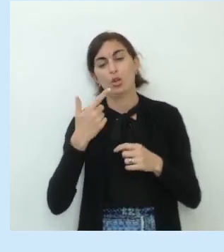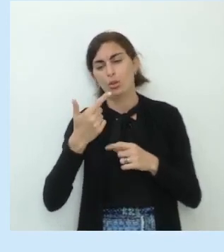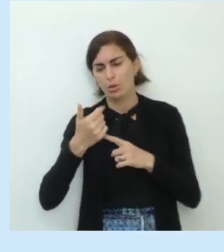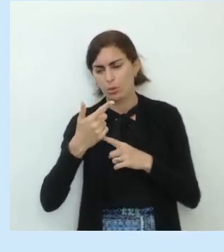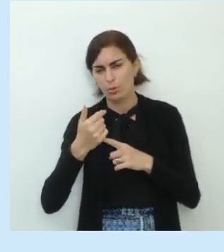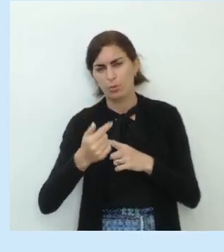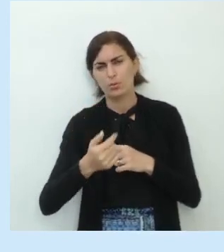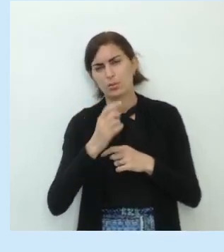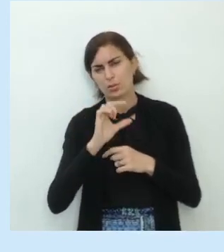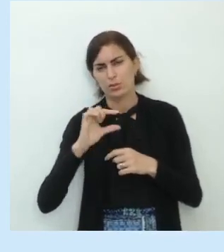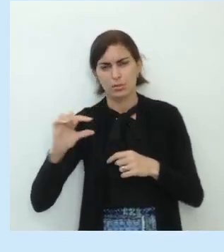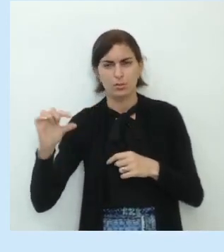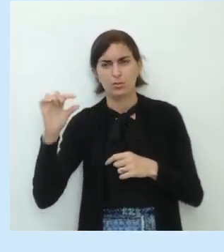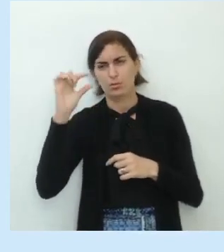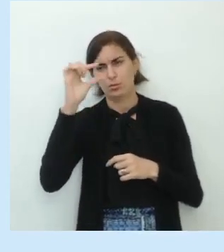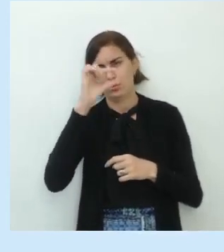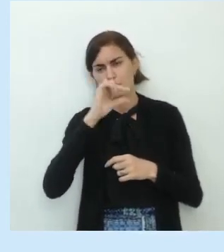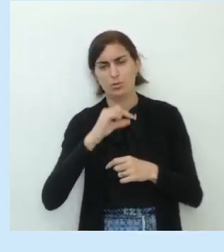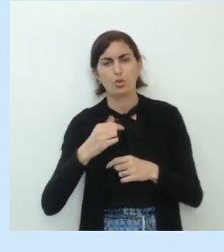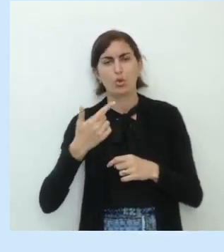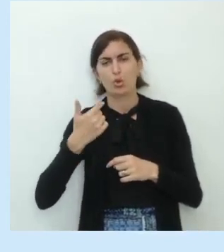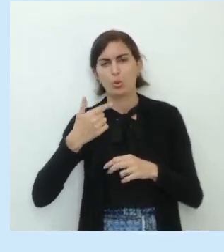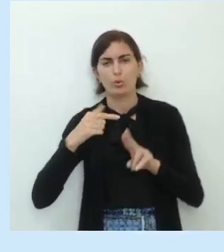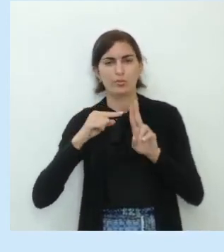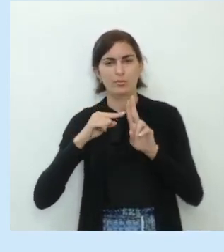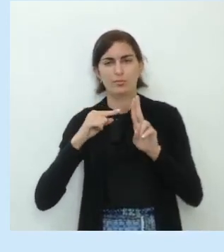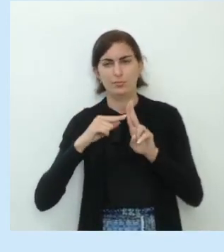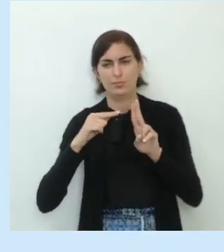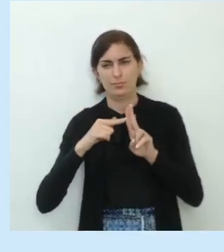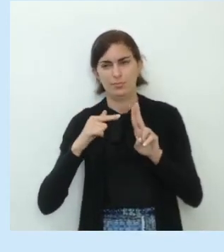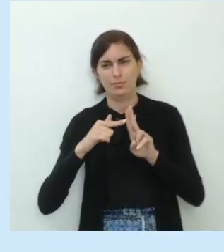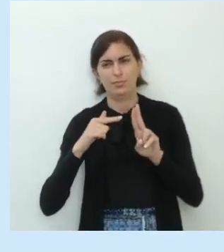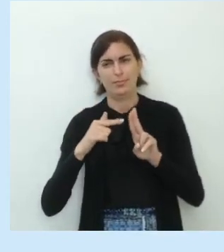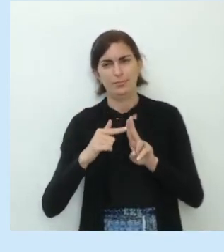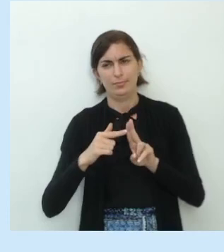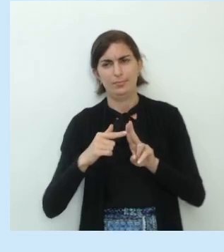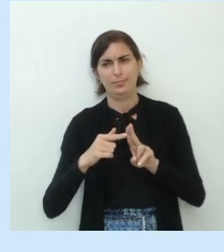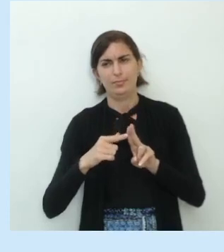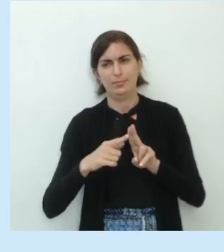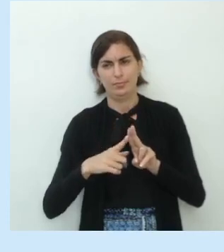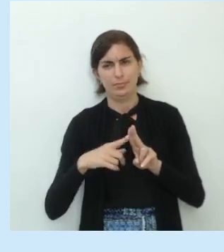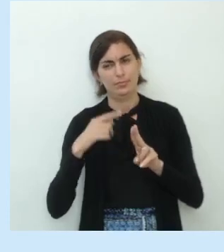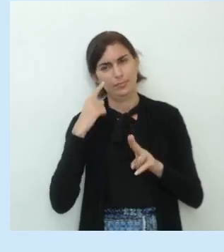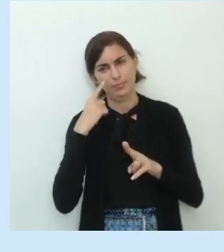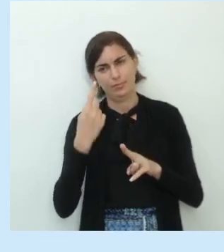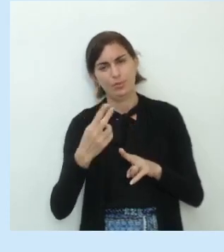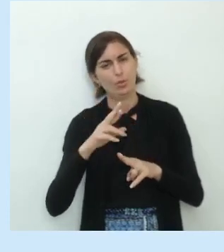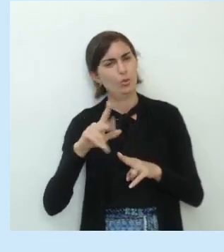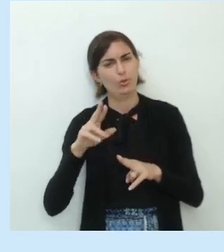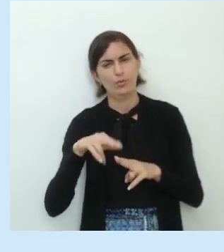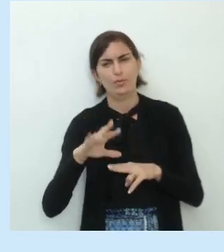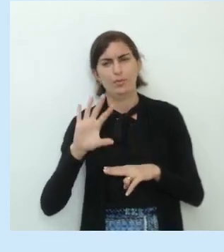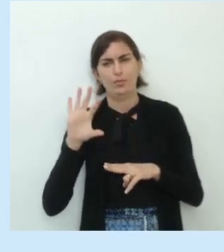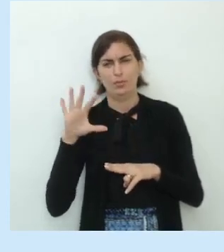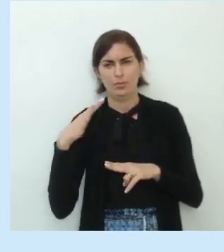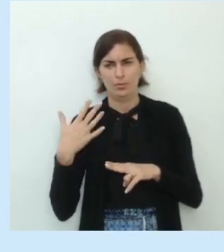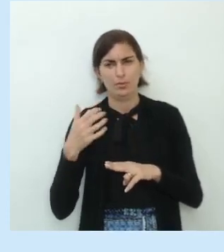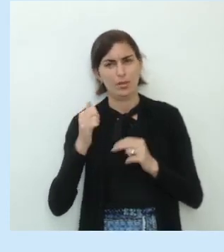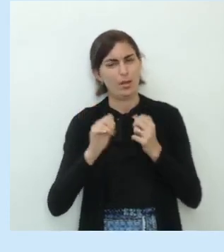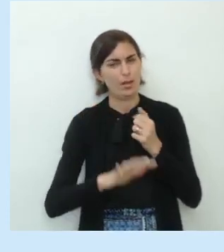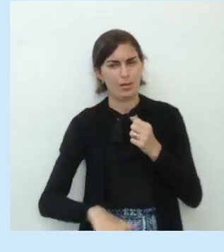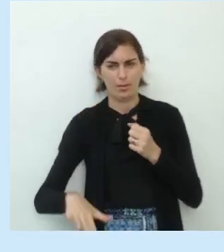12 quadradinhos de lado, 12 unidades, né, de linear. Isso não vai ocorrer se for área, tá